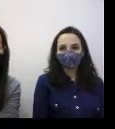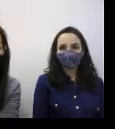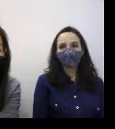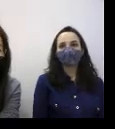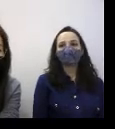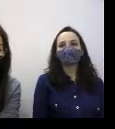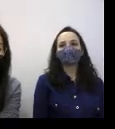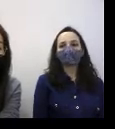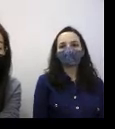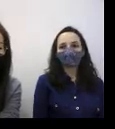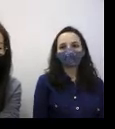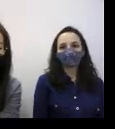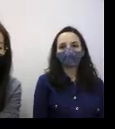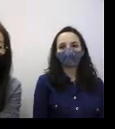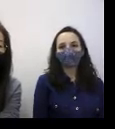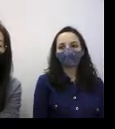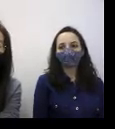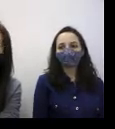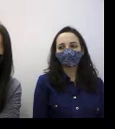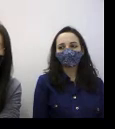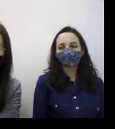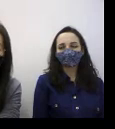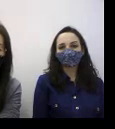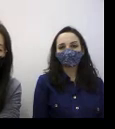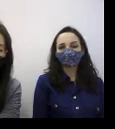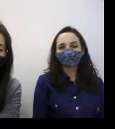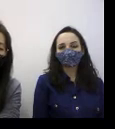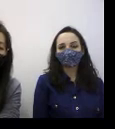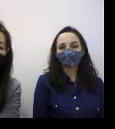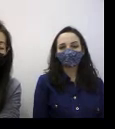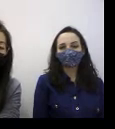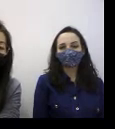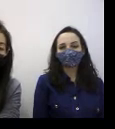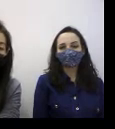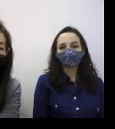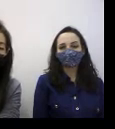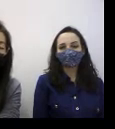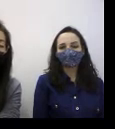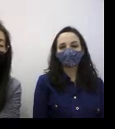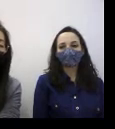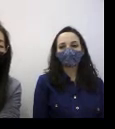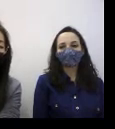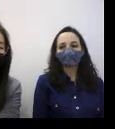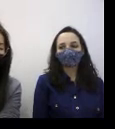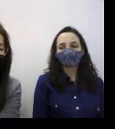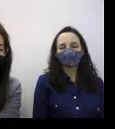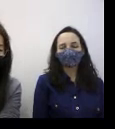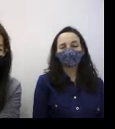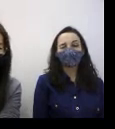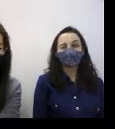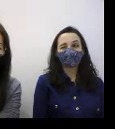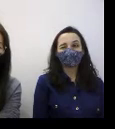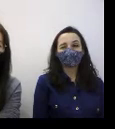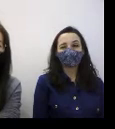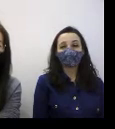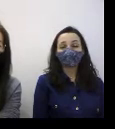mais cuidados, e nem sempre alguns dias ou semanas vai ser suficiente para formar aquela casquinha,